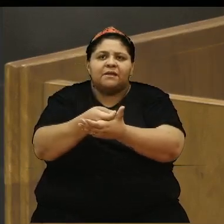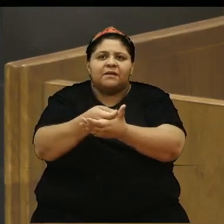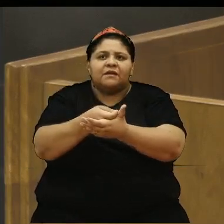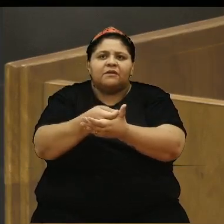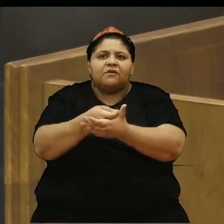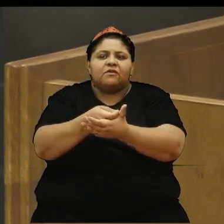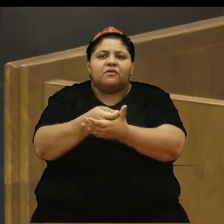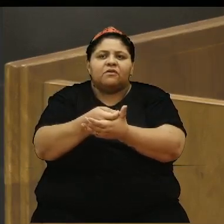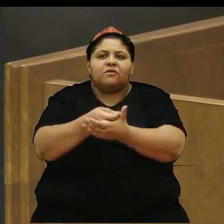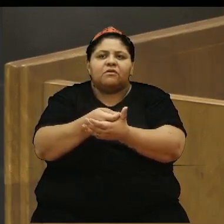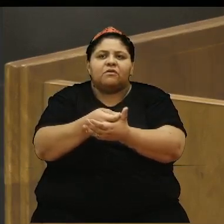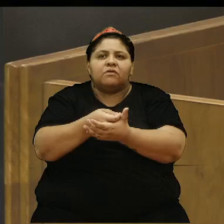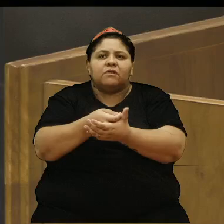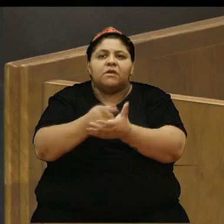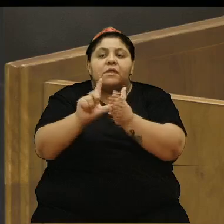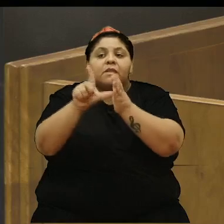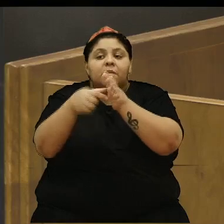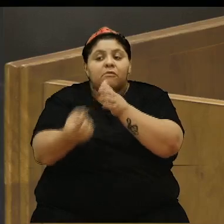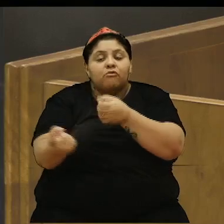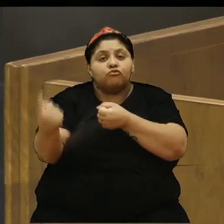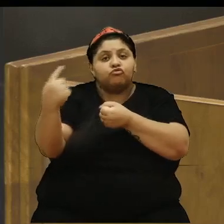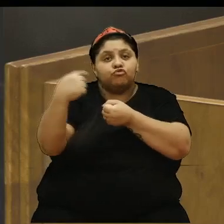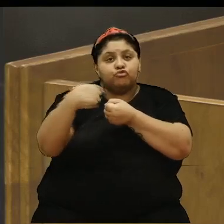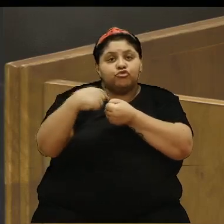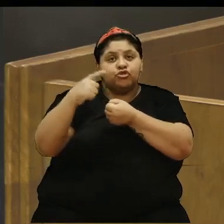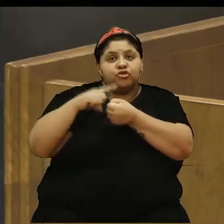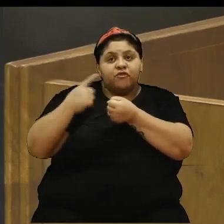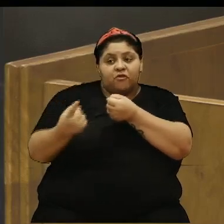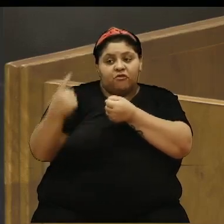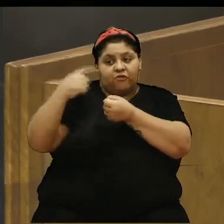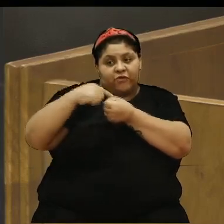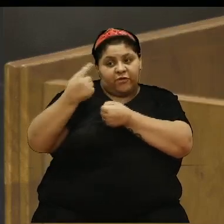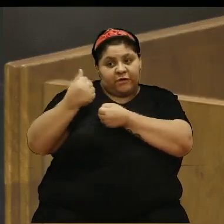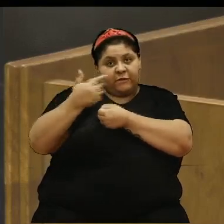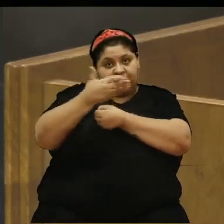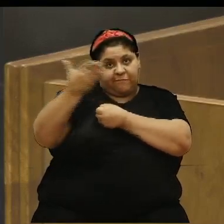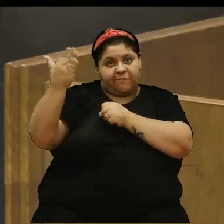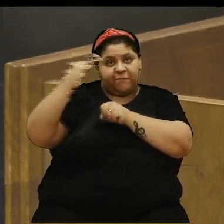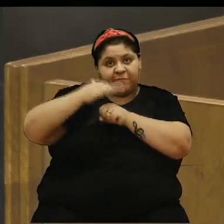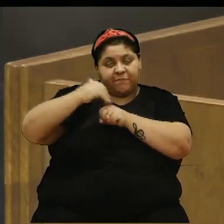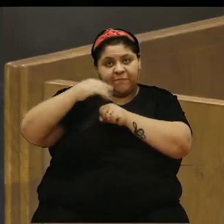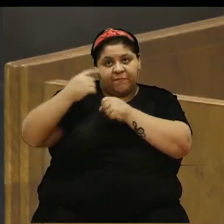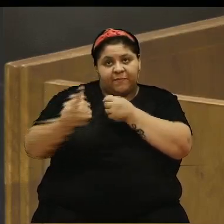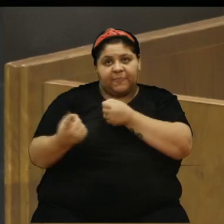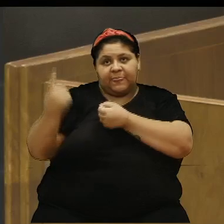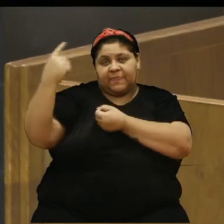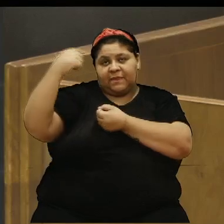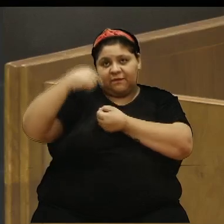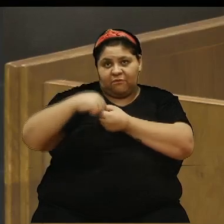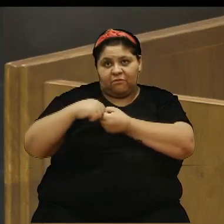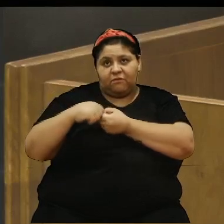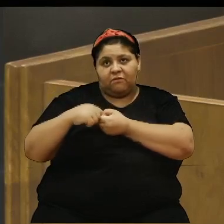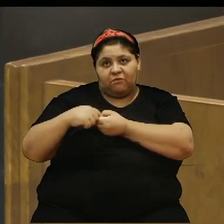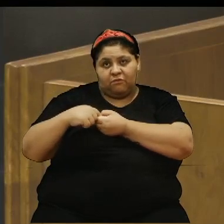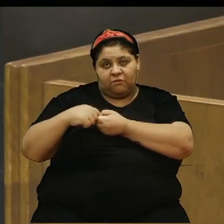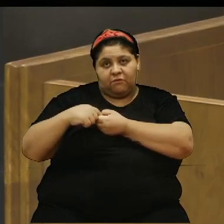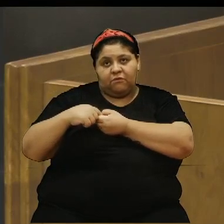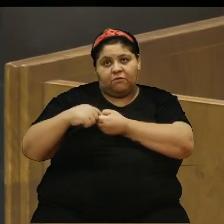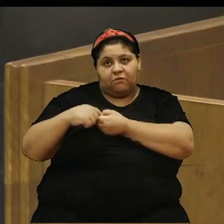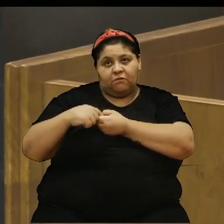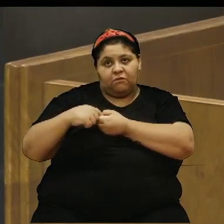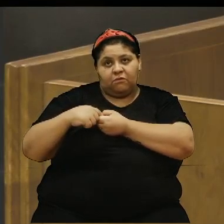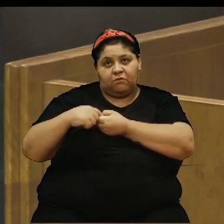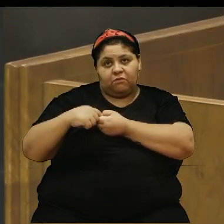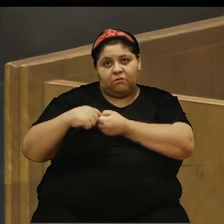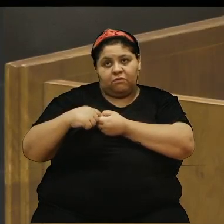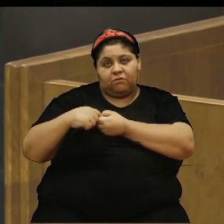aí, quando a gente tiver a restituição, meus queridos, a gente recebe de volta,